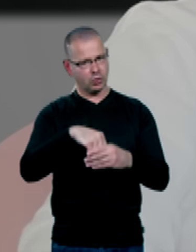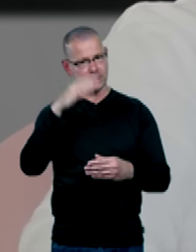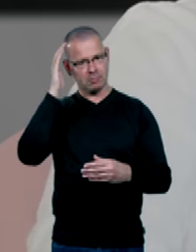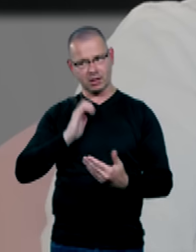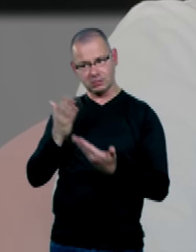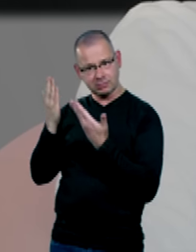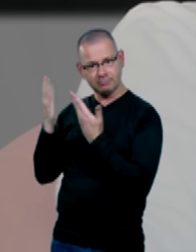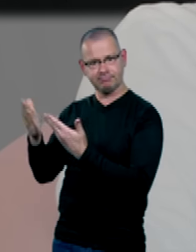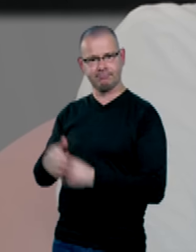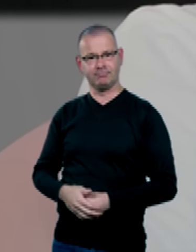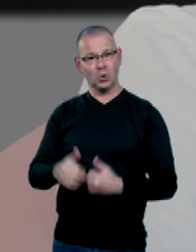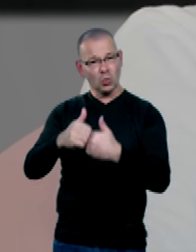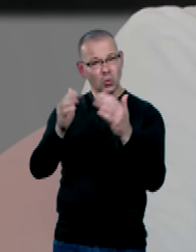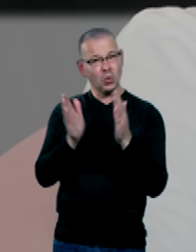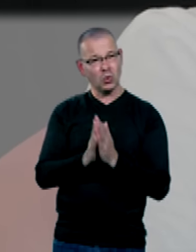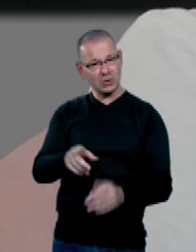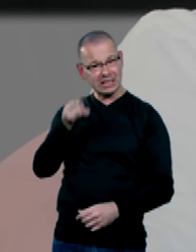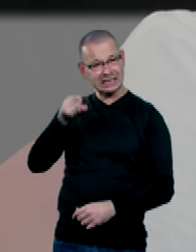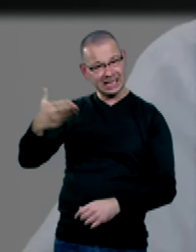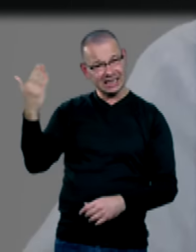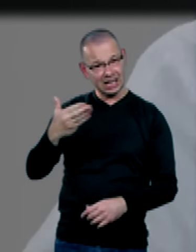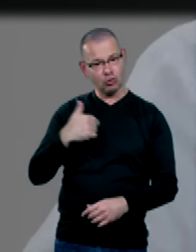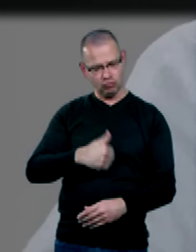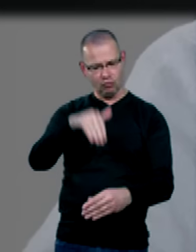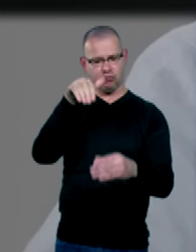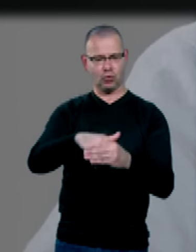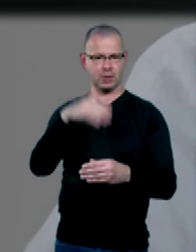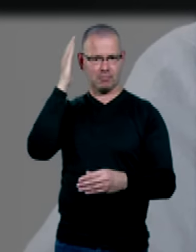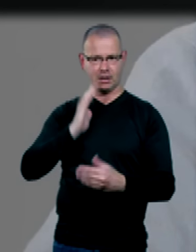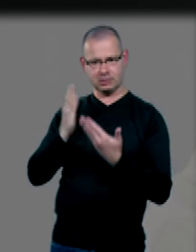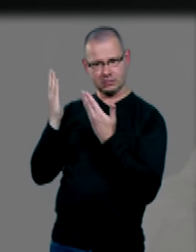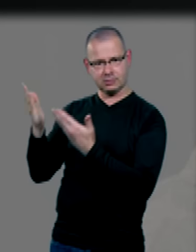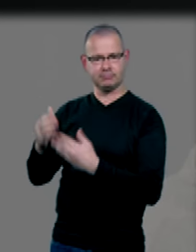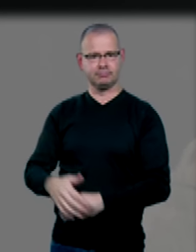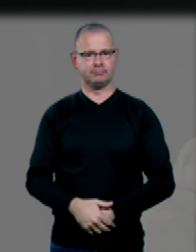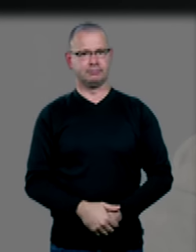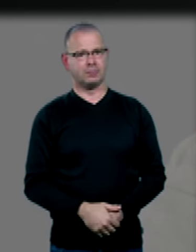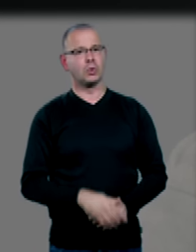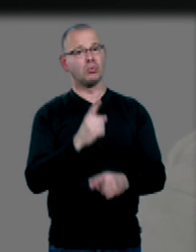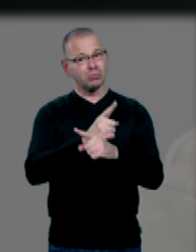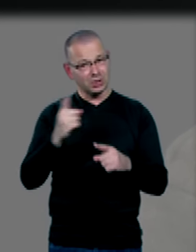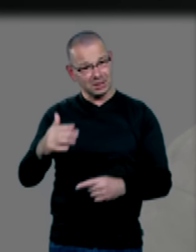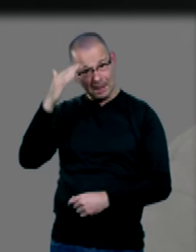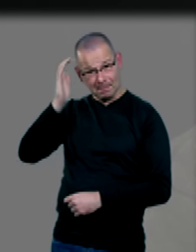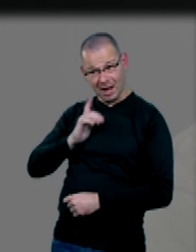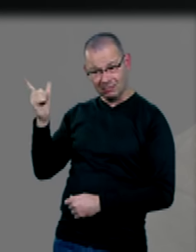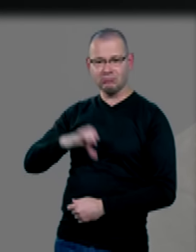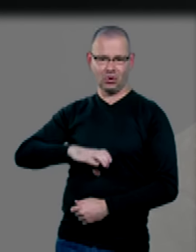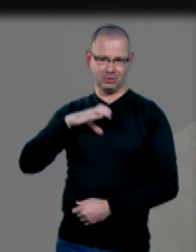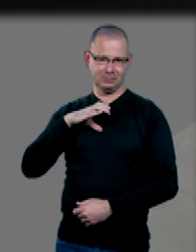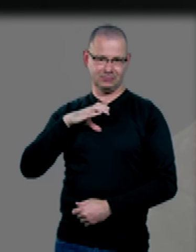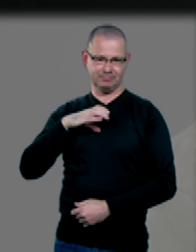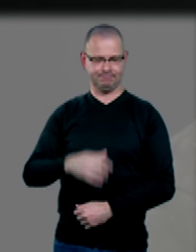por defender a Constituição, voto na Marisa Matias. Eu voto Marisa Matias. É por todos estes direitos que eu vou